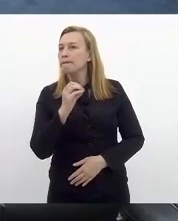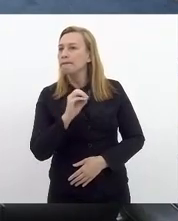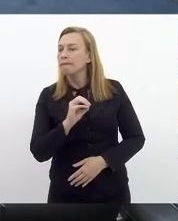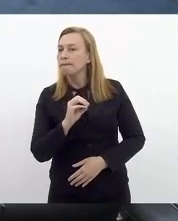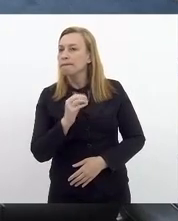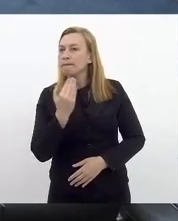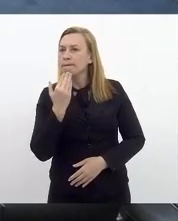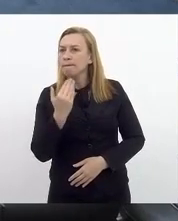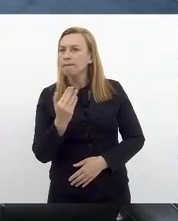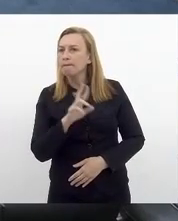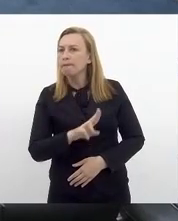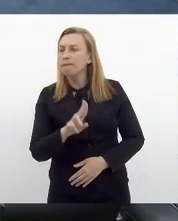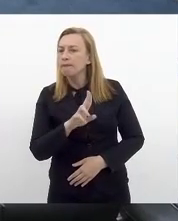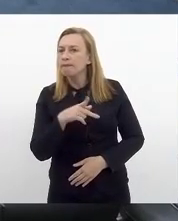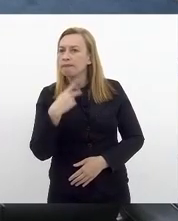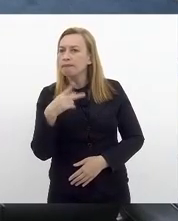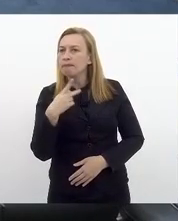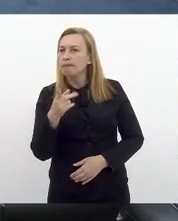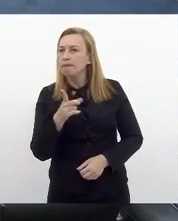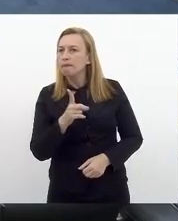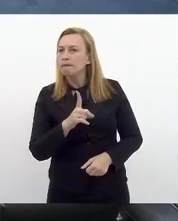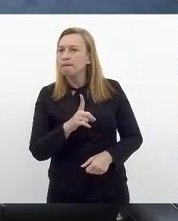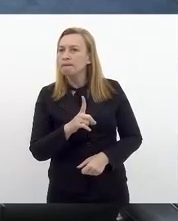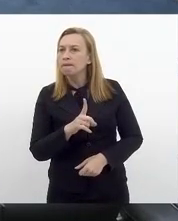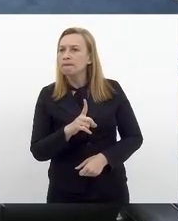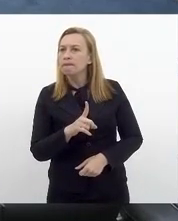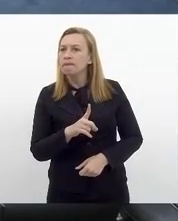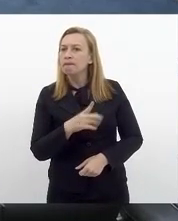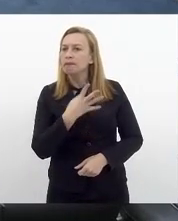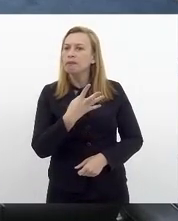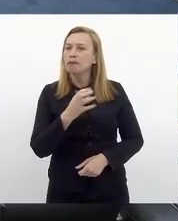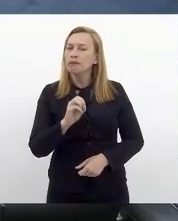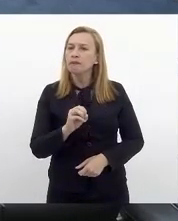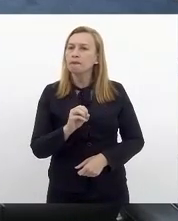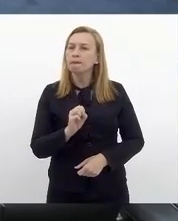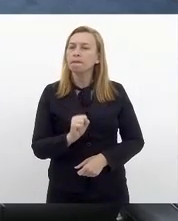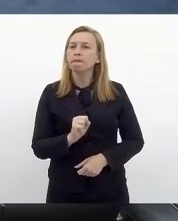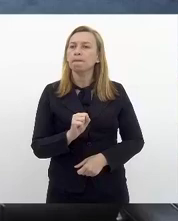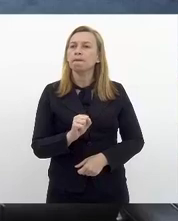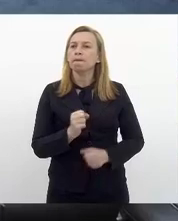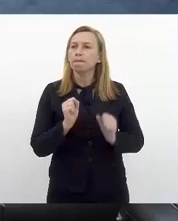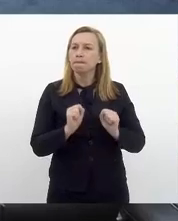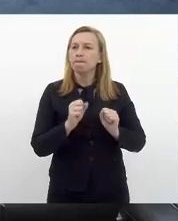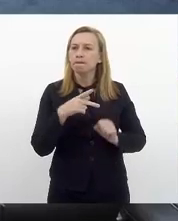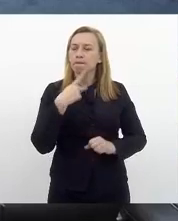havia pedido para fazer uso da palavra para esgotar o temática 48 então é